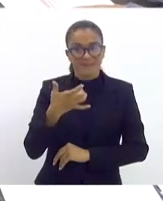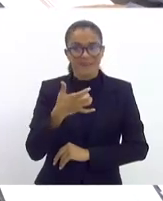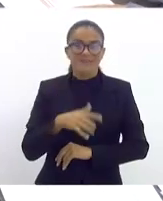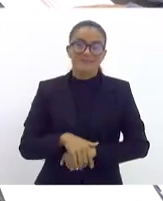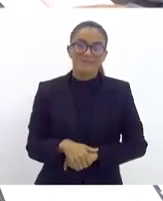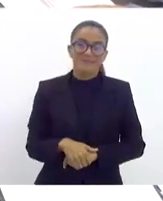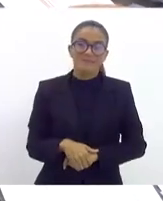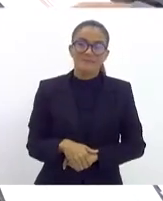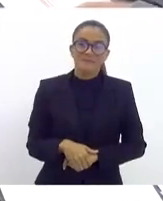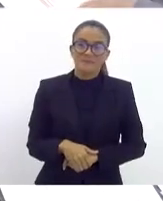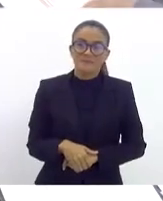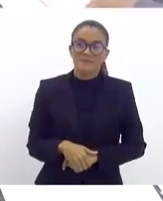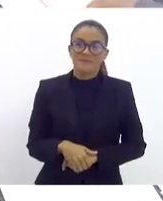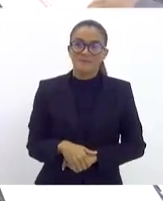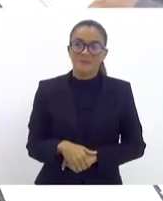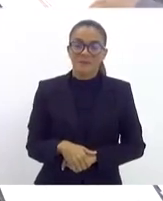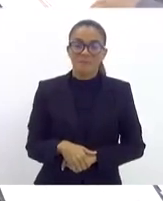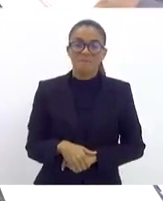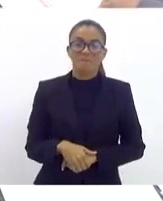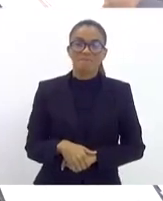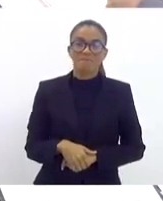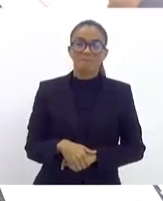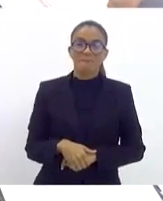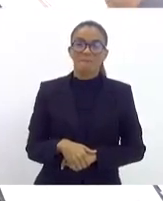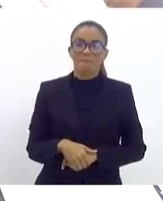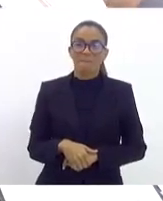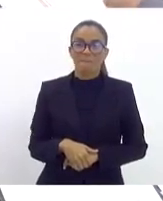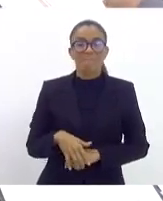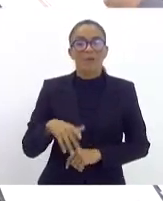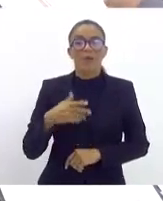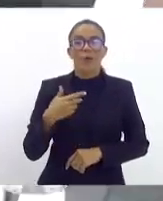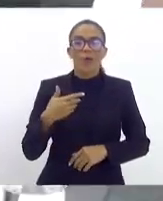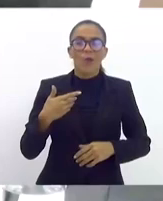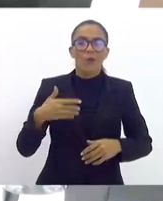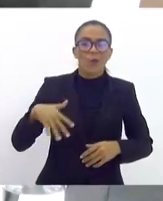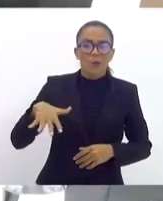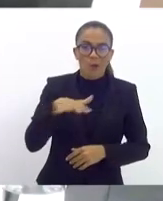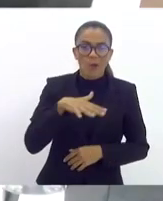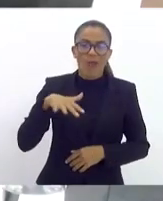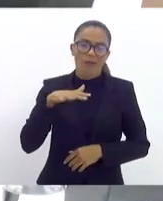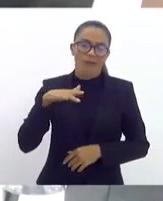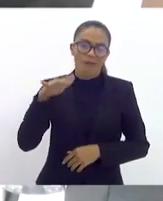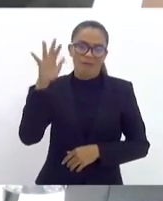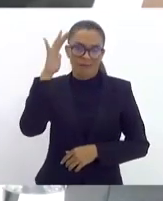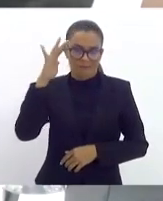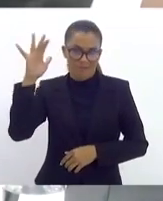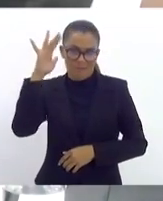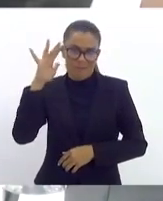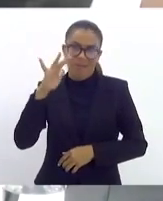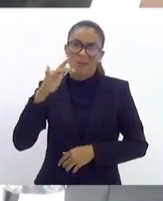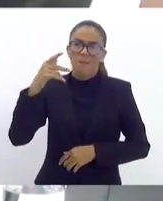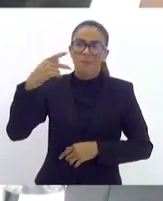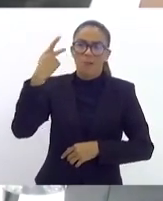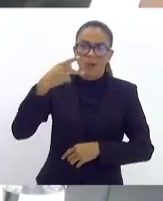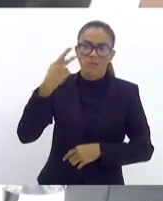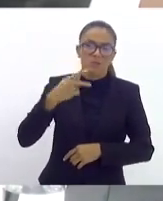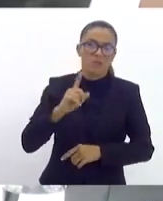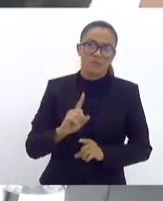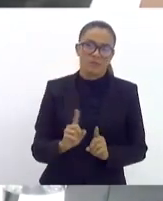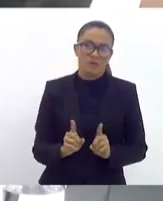razões que apontei não tô botando em cena aqui qualquer vertente ideológica não pelo contrário ajudei na redação